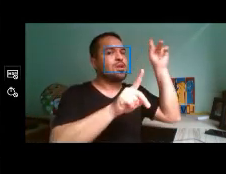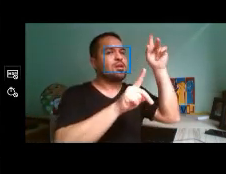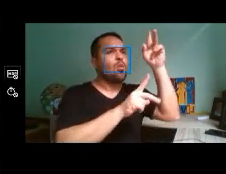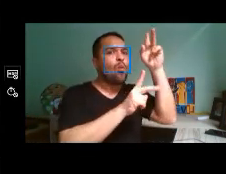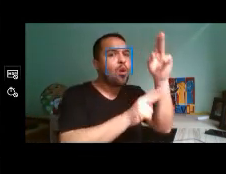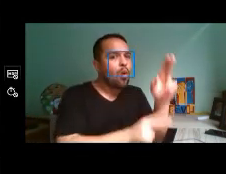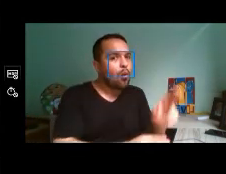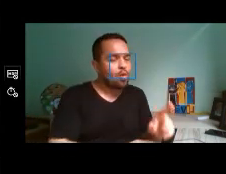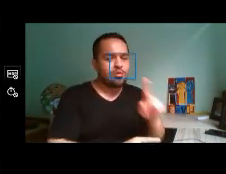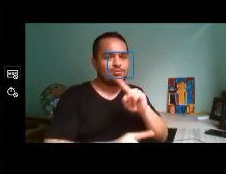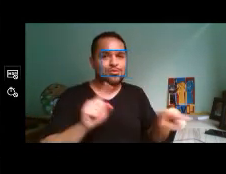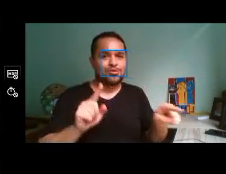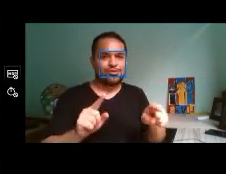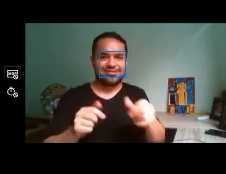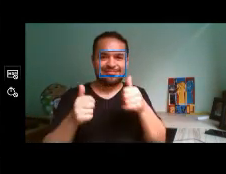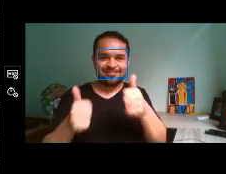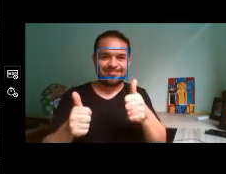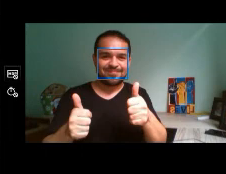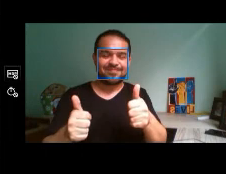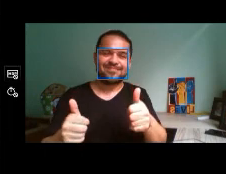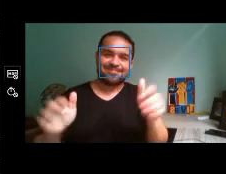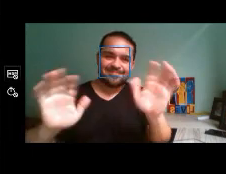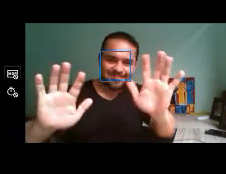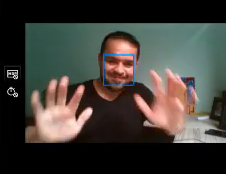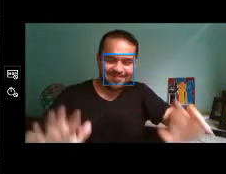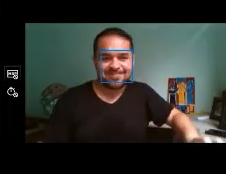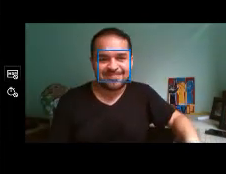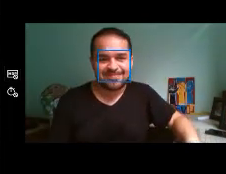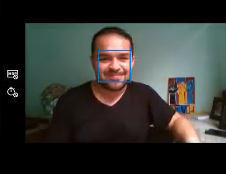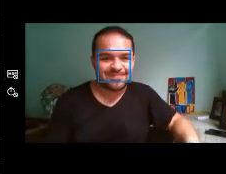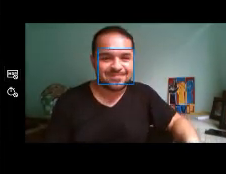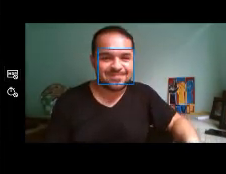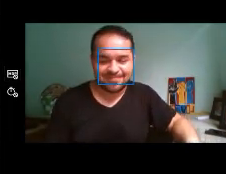o som, que está o símbolo e um exemplo, ok? Somente isso. Tchau, tchau.